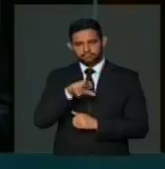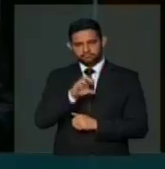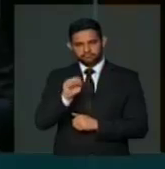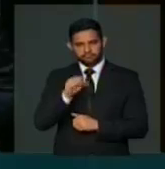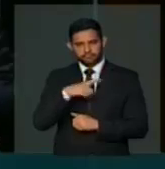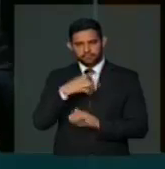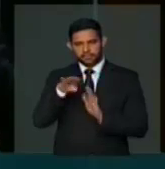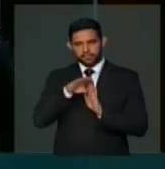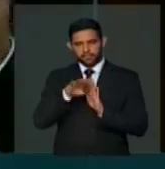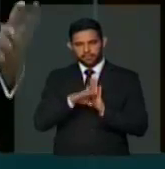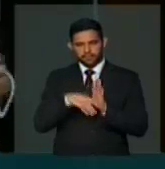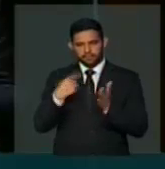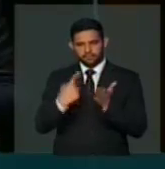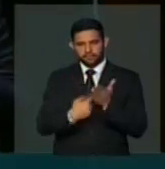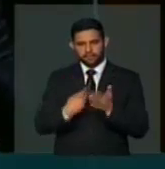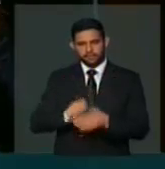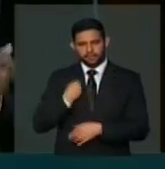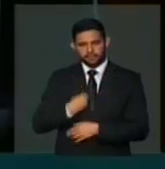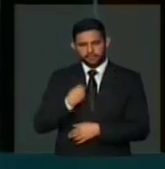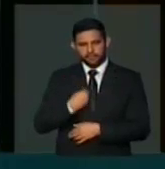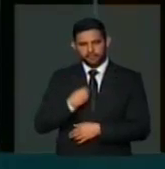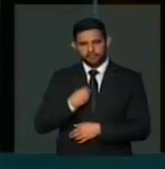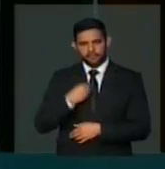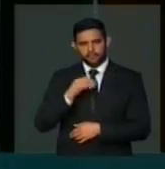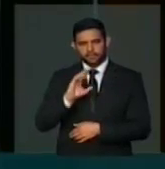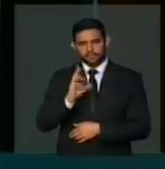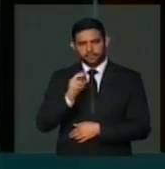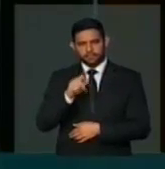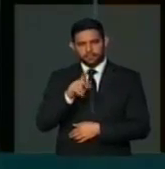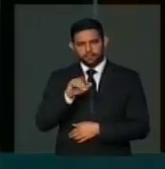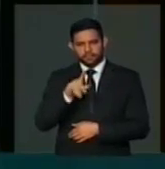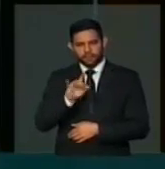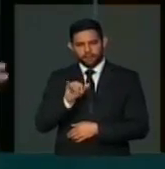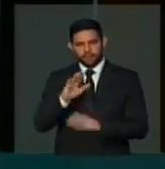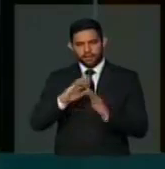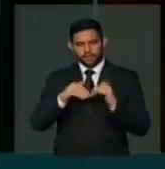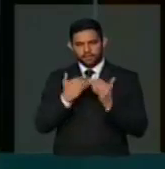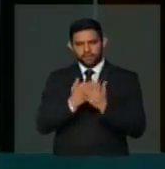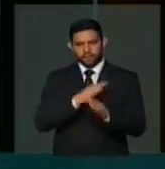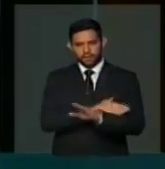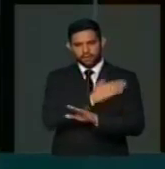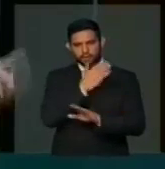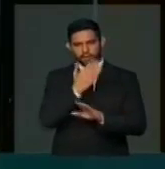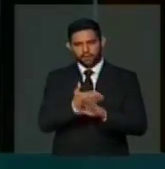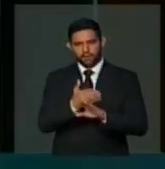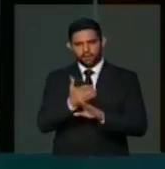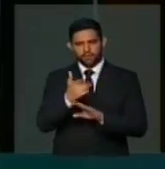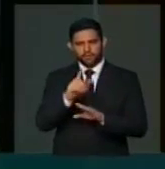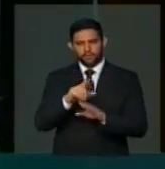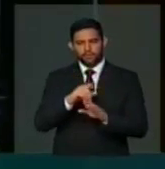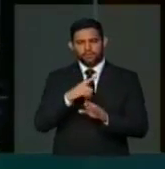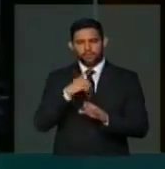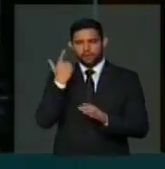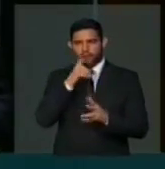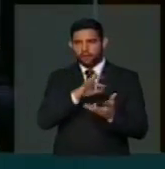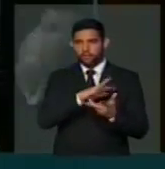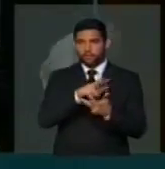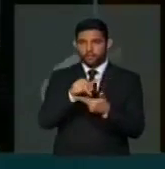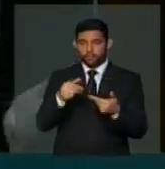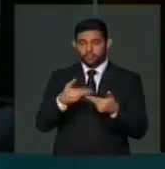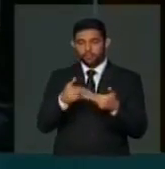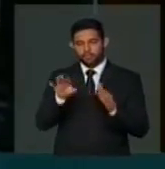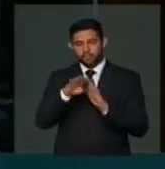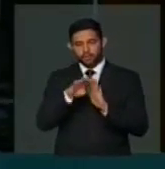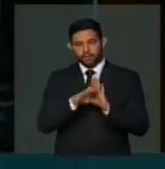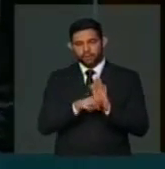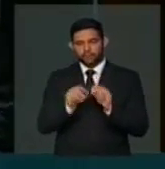pelo programa do Pacto pela Vida, do Chapéu de Palha, das escolas de tempo integral, do Ganho Mundo, programa